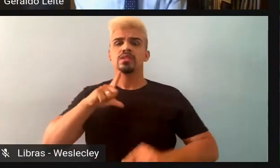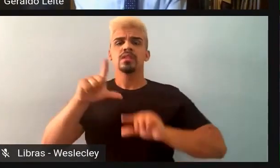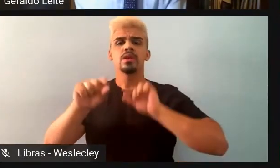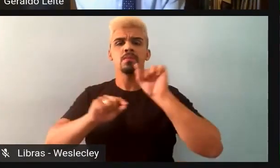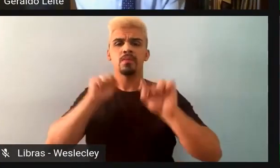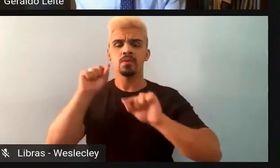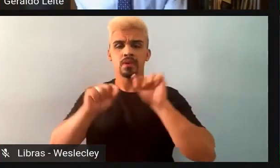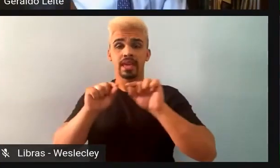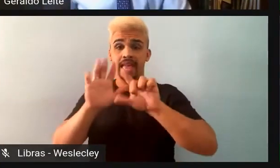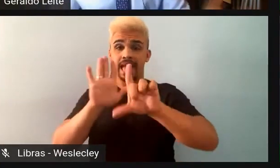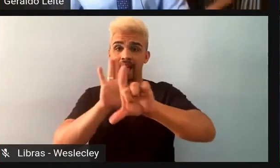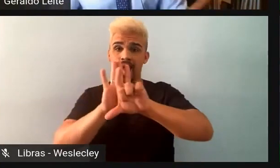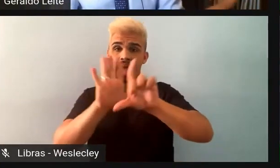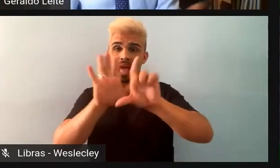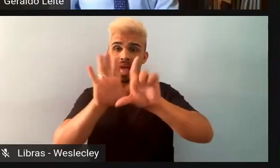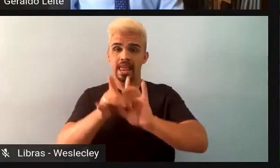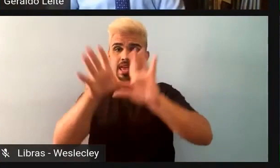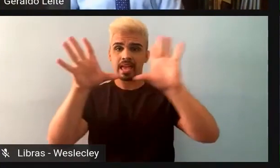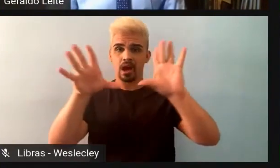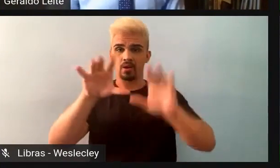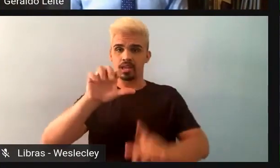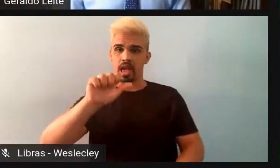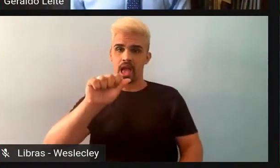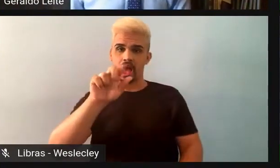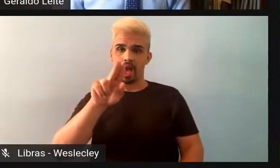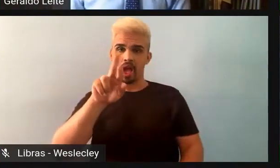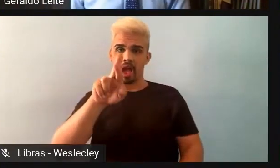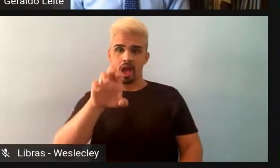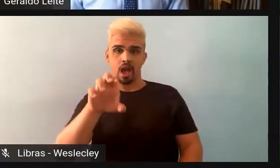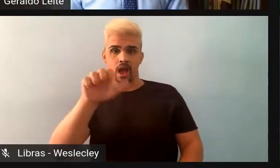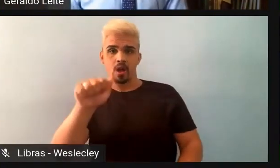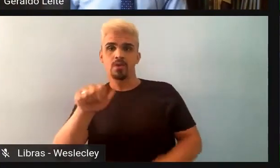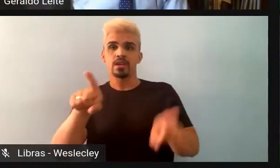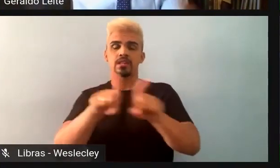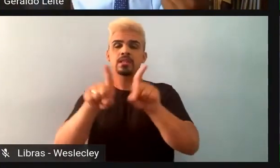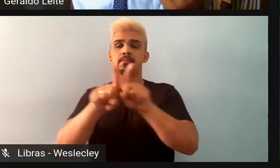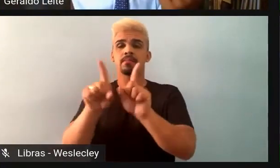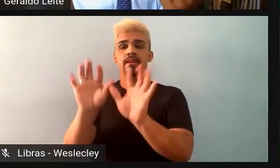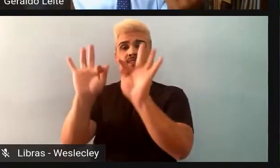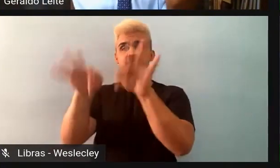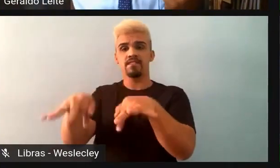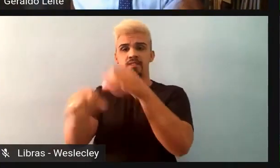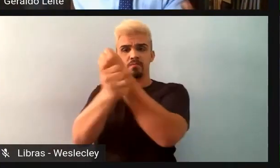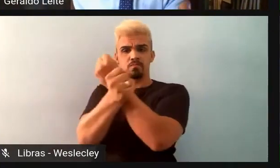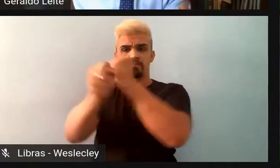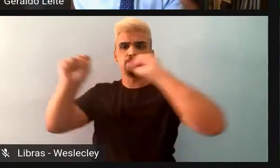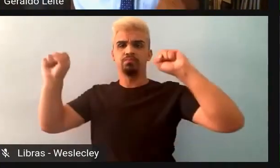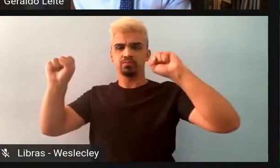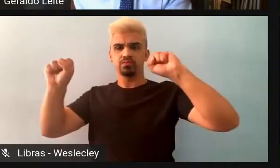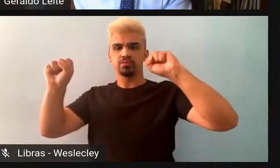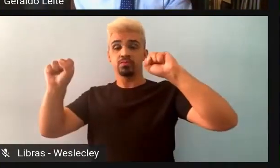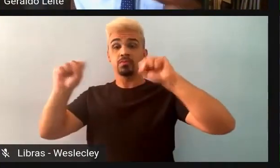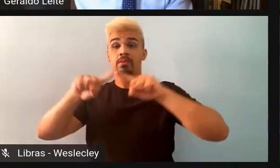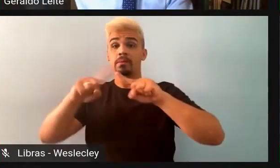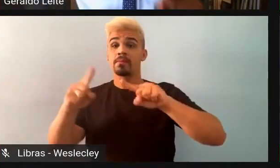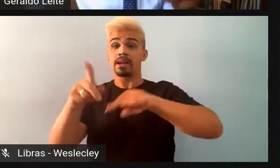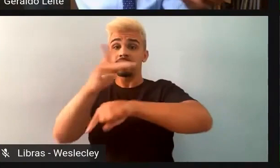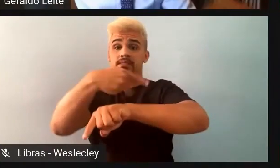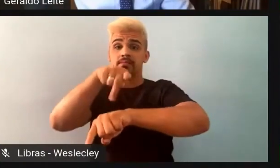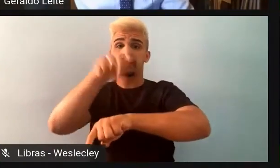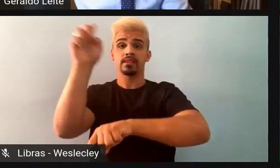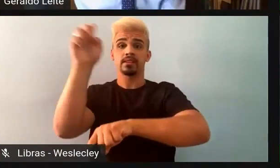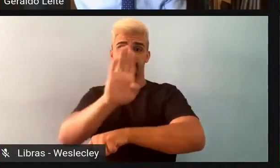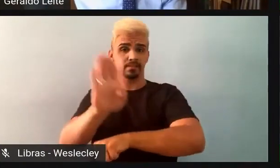a Lei Áurea, né, e a abolição da escravatura, o fim da escravatura, mas o país nunca quis